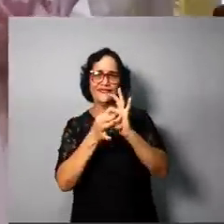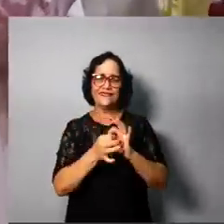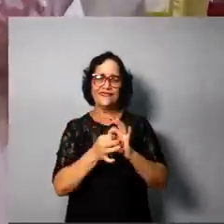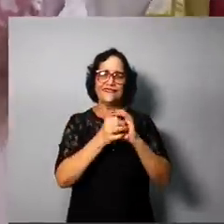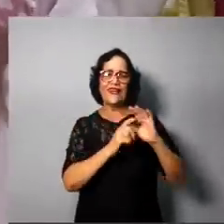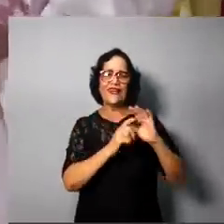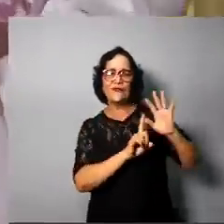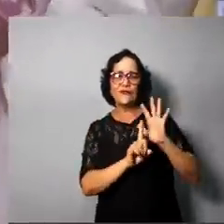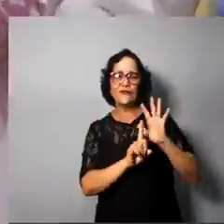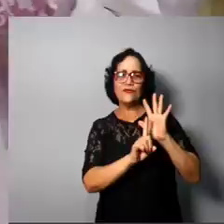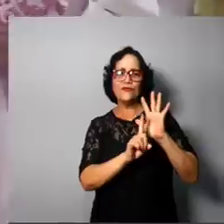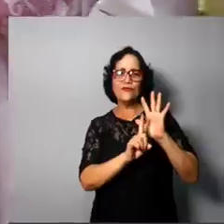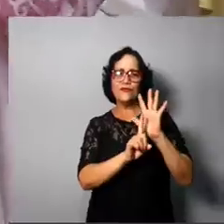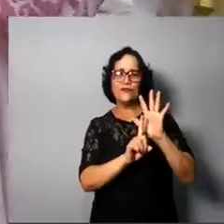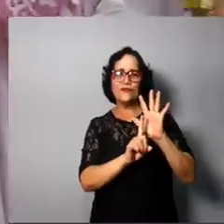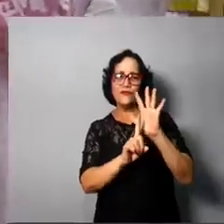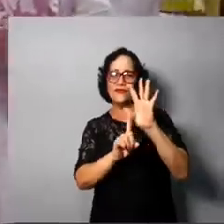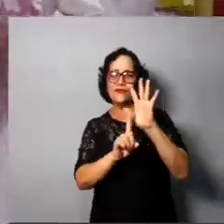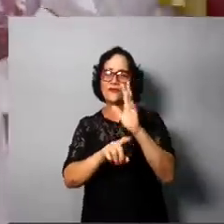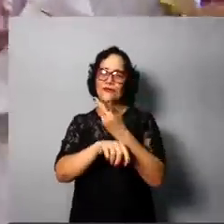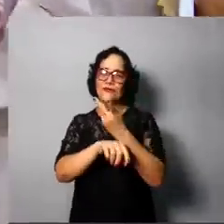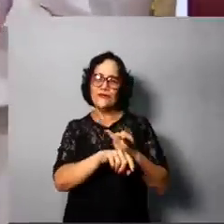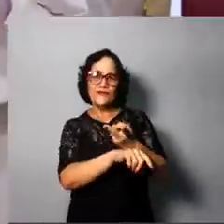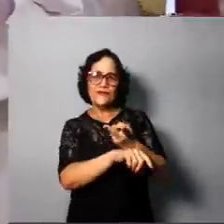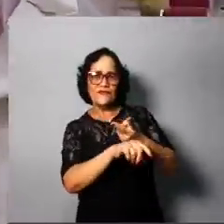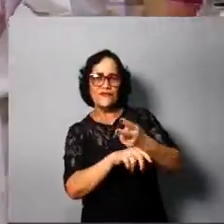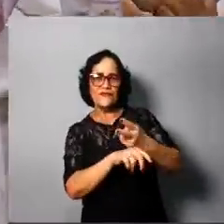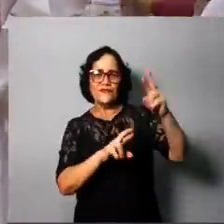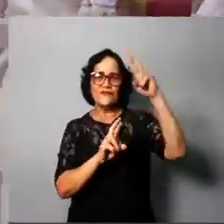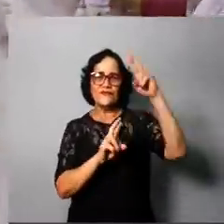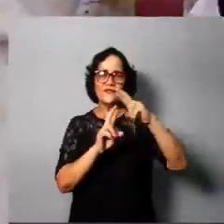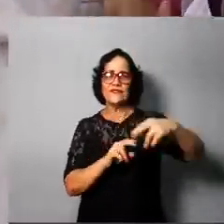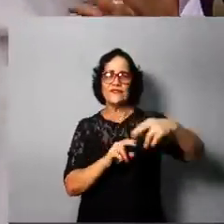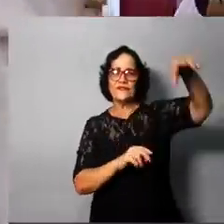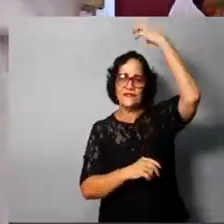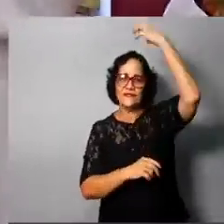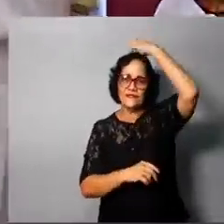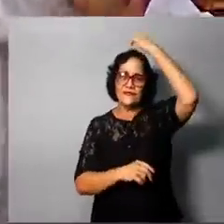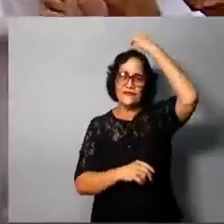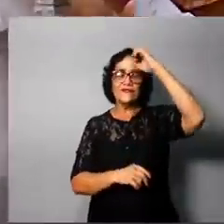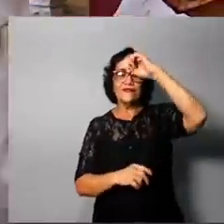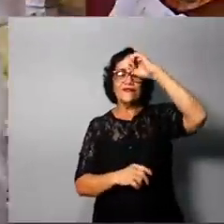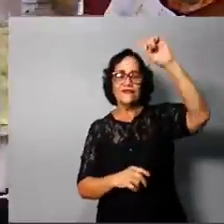peregrino em busca do reino de Deus e da libertação.